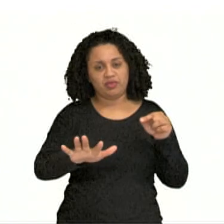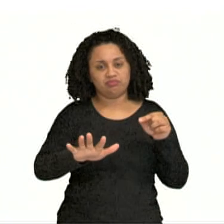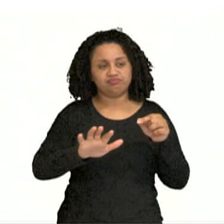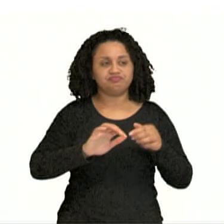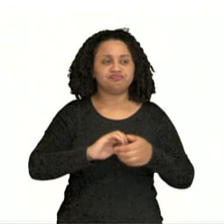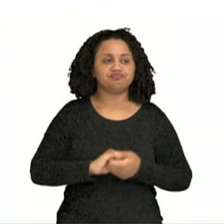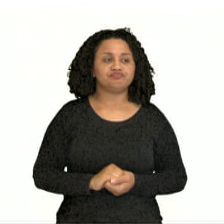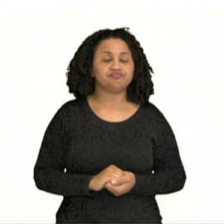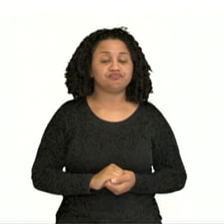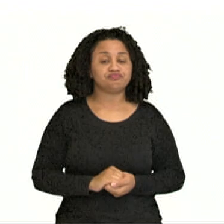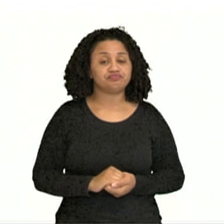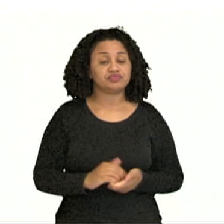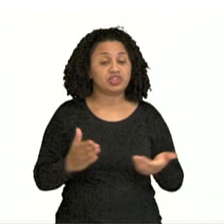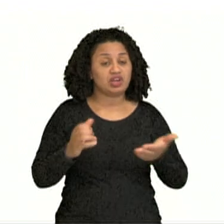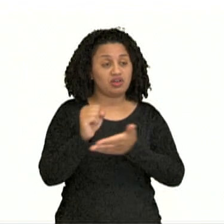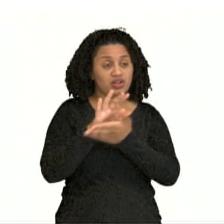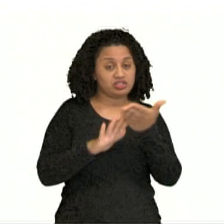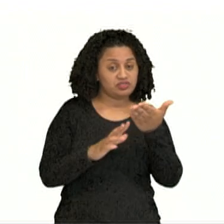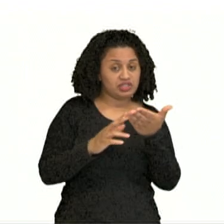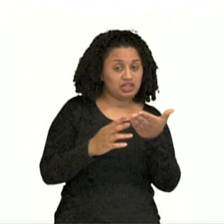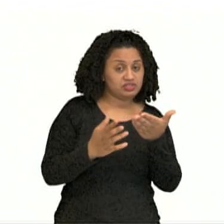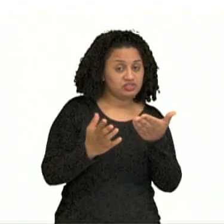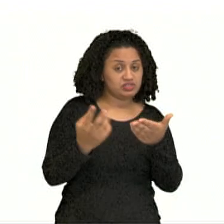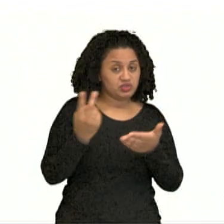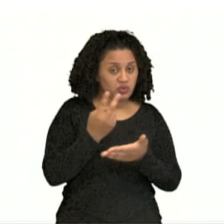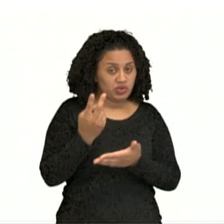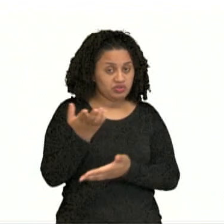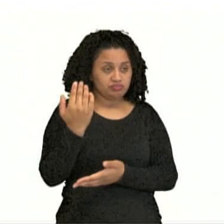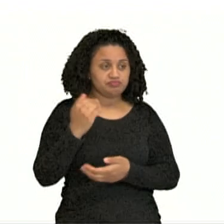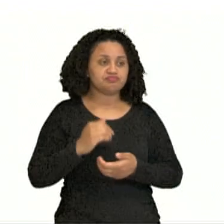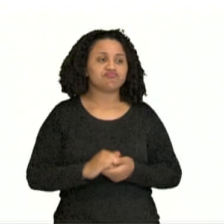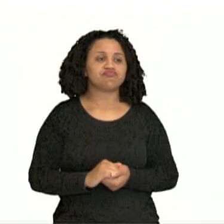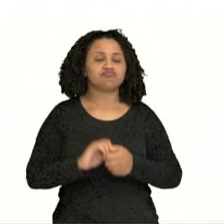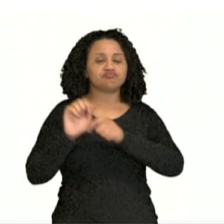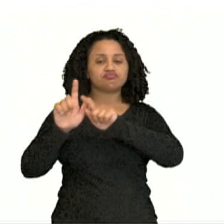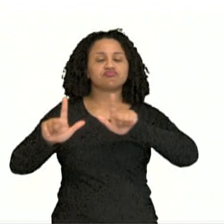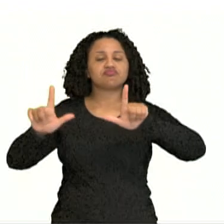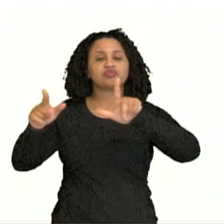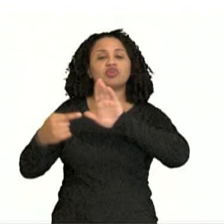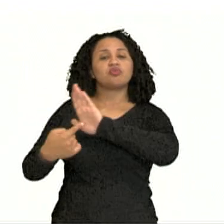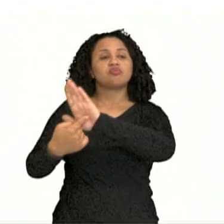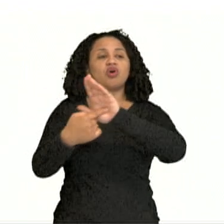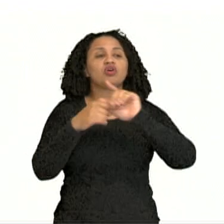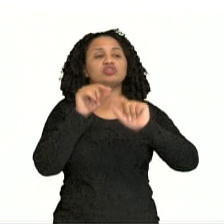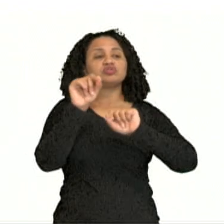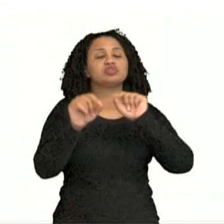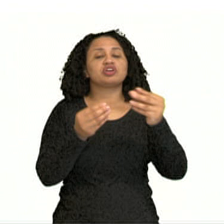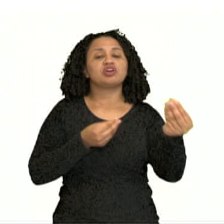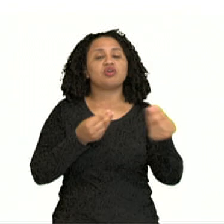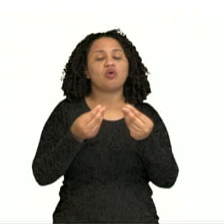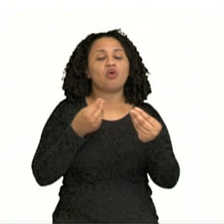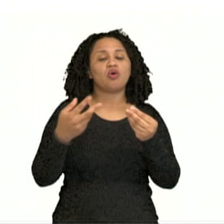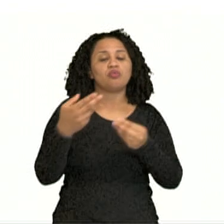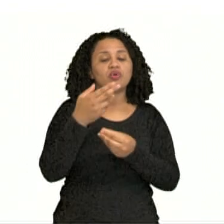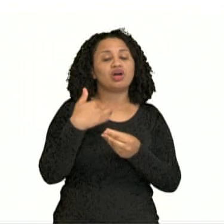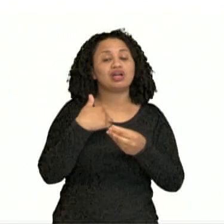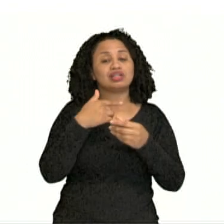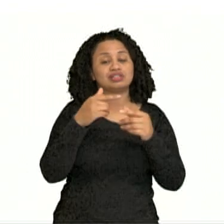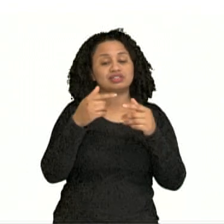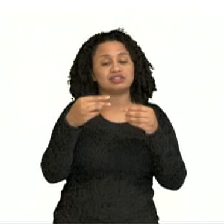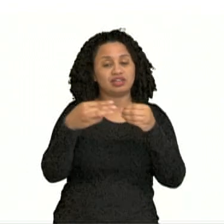células. Vamos para a nossa segunda atividade? A figura ao lado mostra o esquema do corte de uma